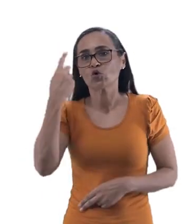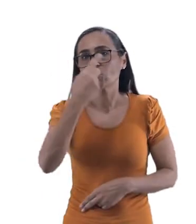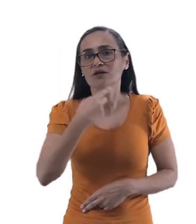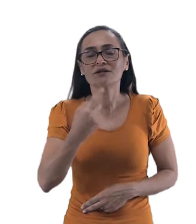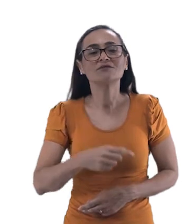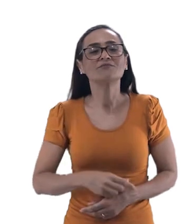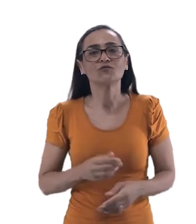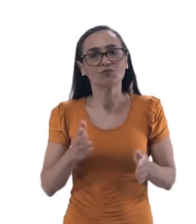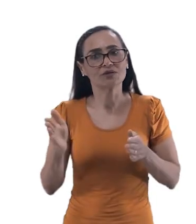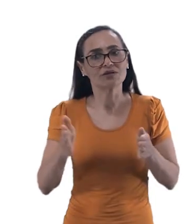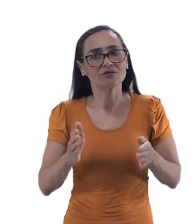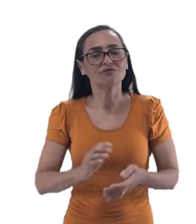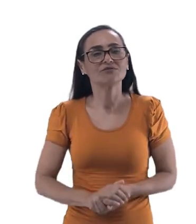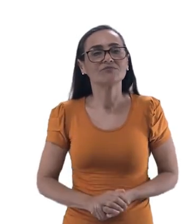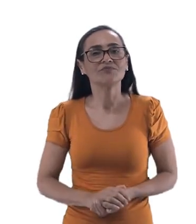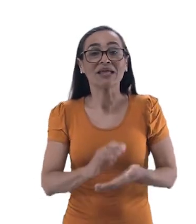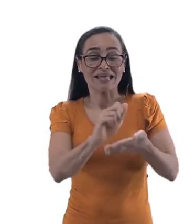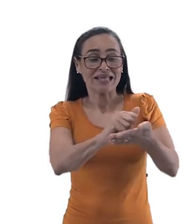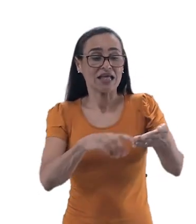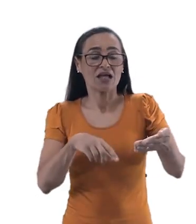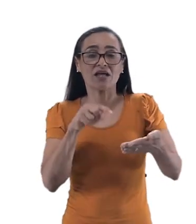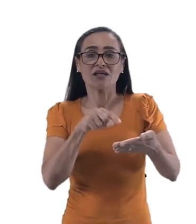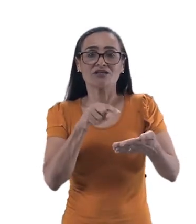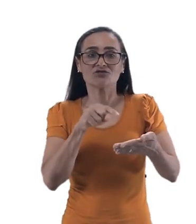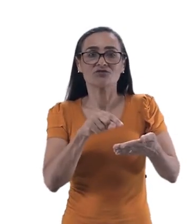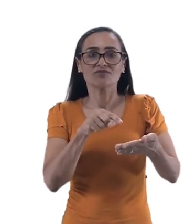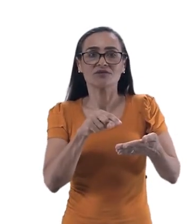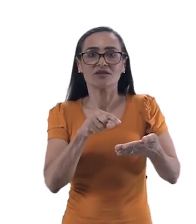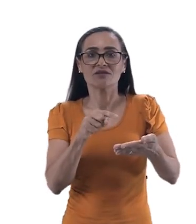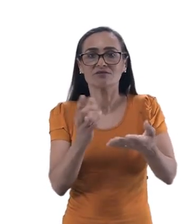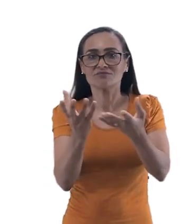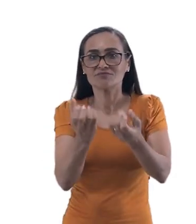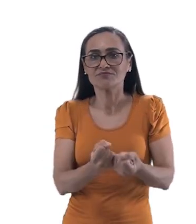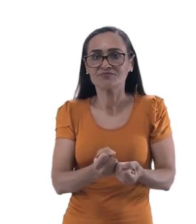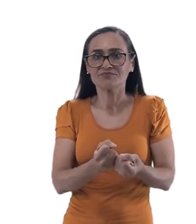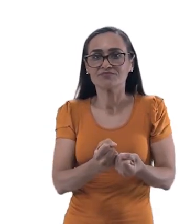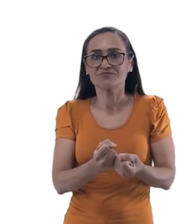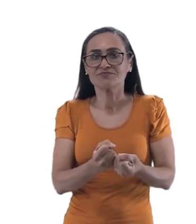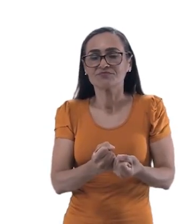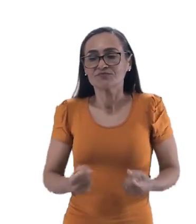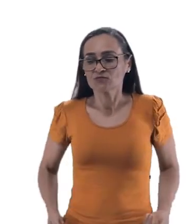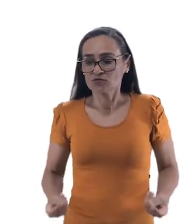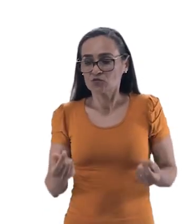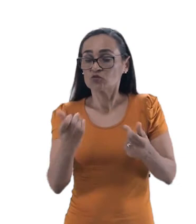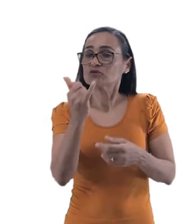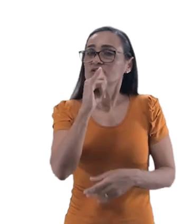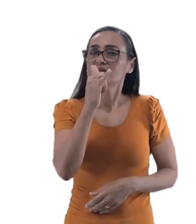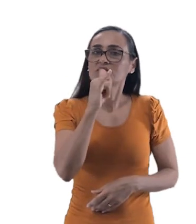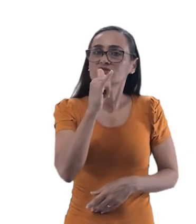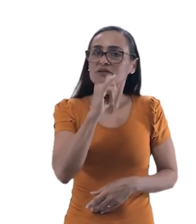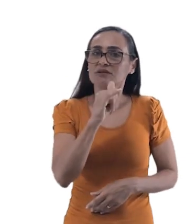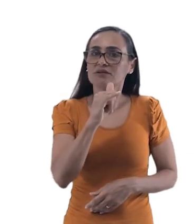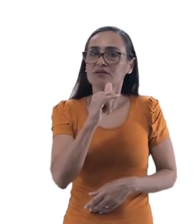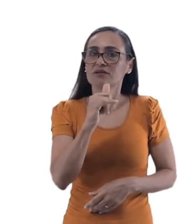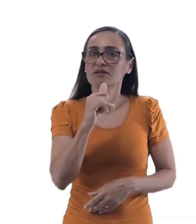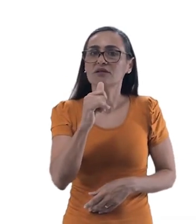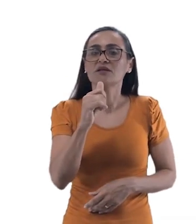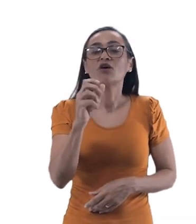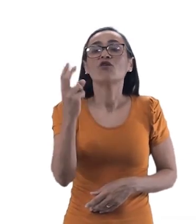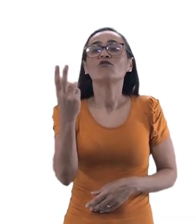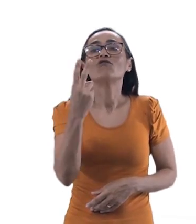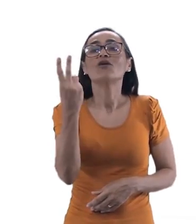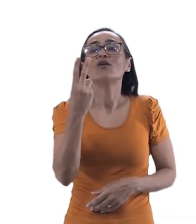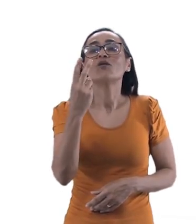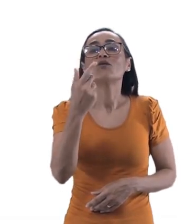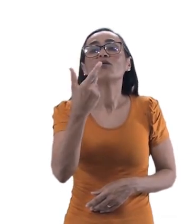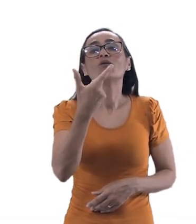período. Essa atividade, ela ficou com custo de energia elétrica de